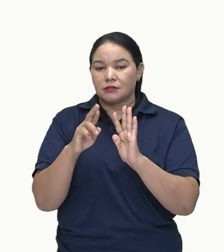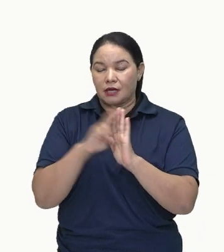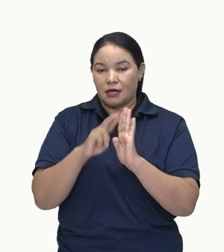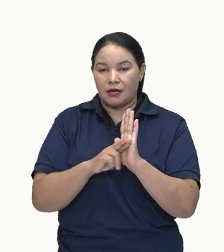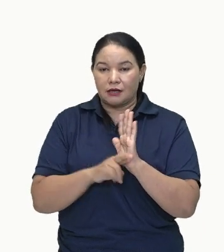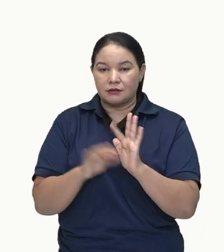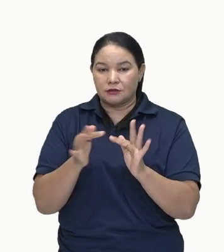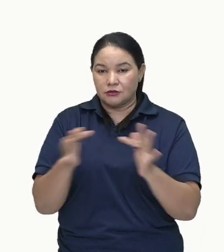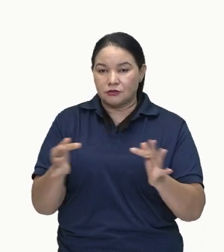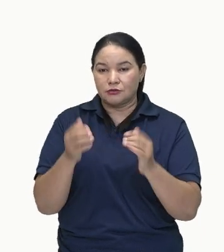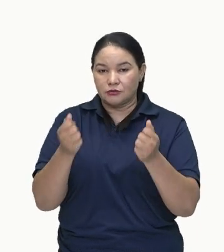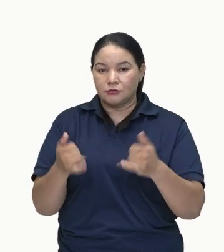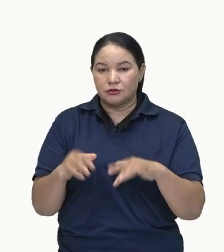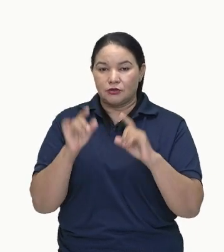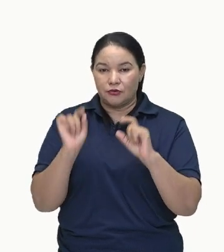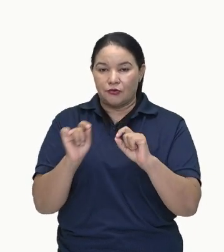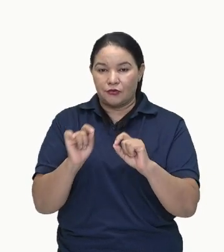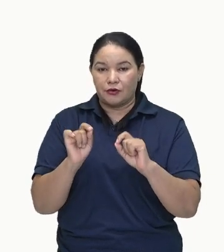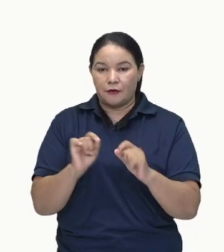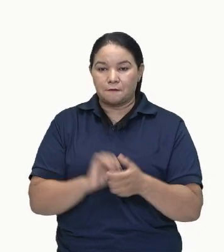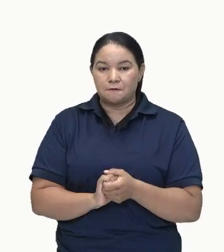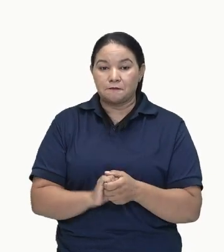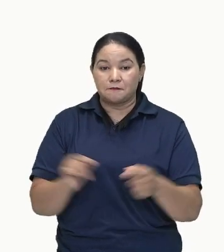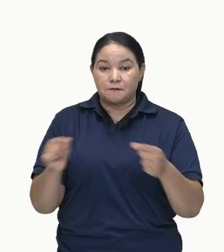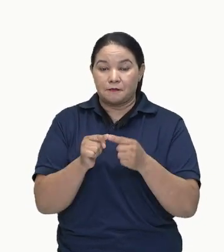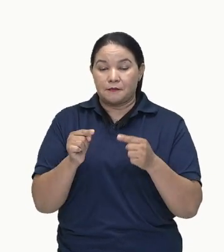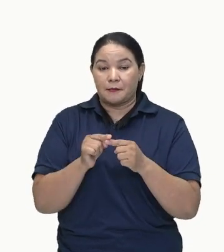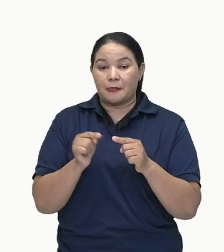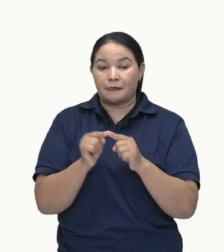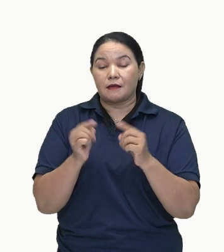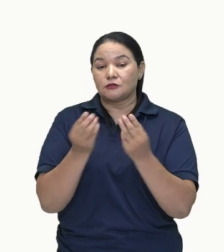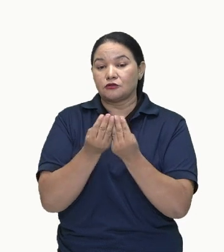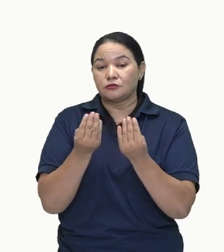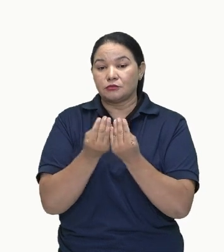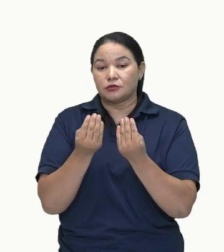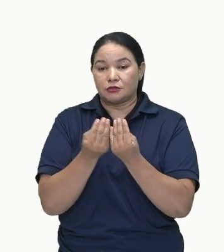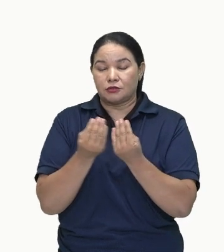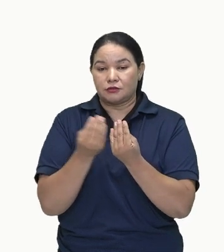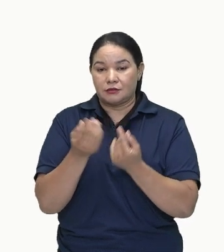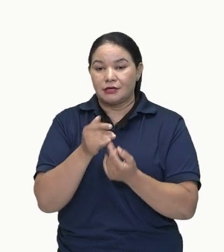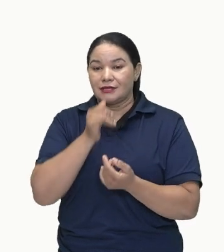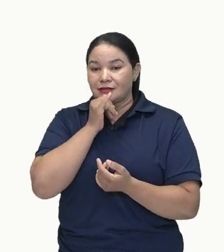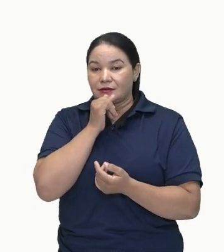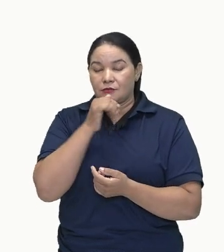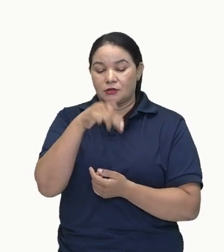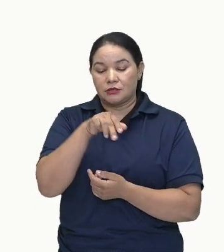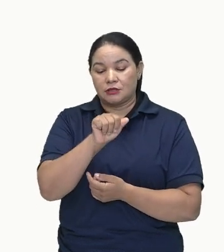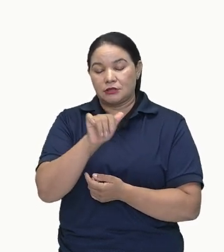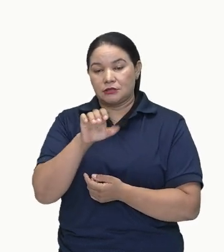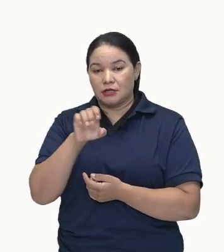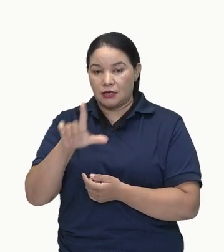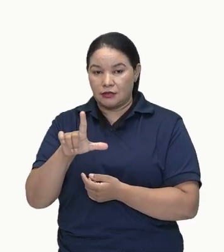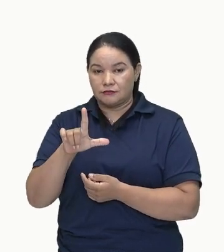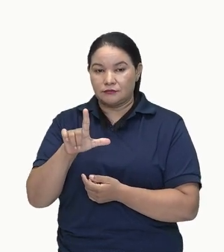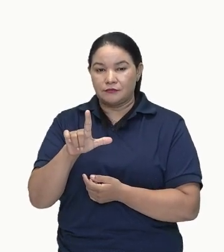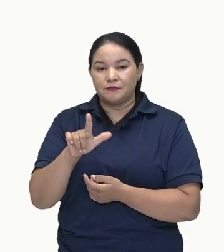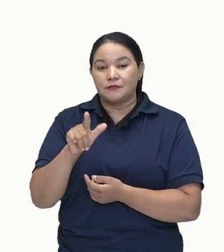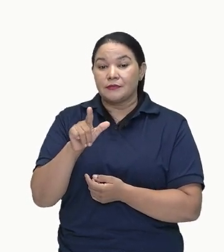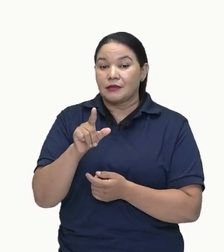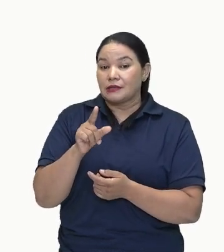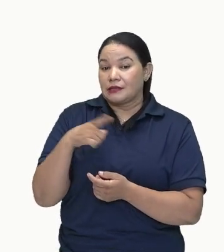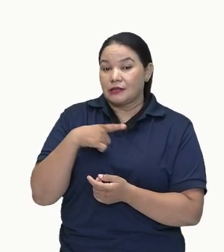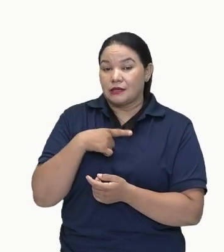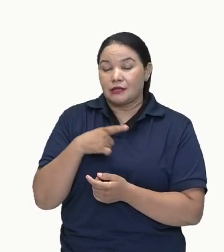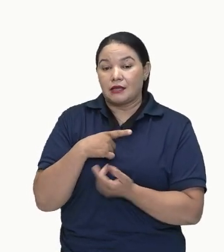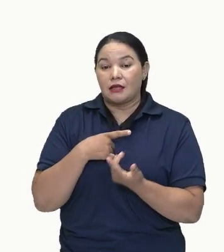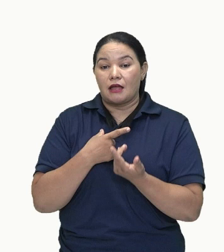Proust, afirma que qualquer substância pura, aí ele dá um exemplo aqui, o cloreto de sódio, sempre terá a